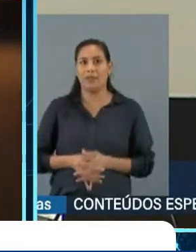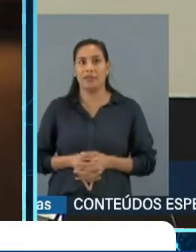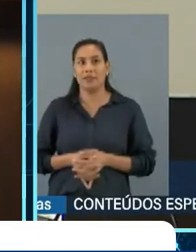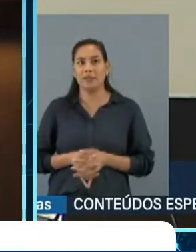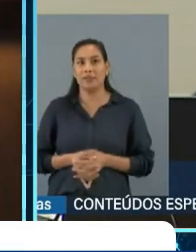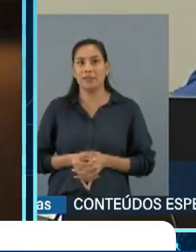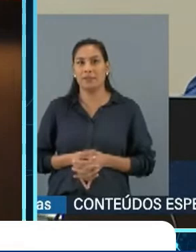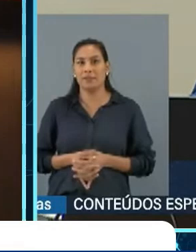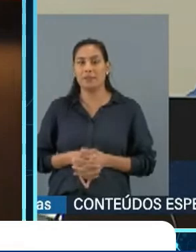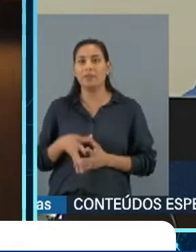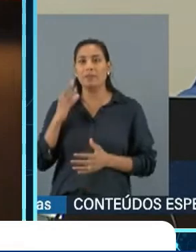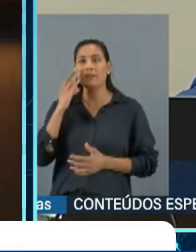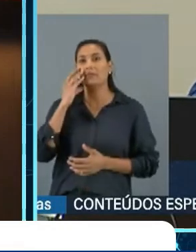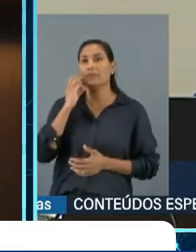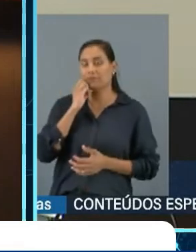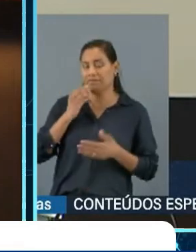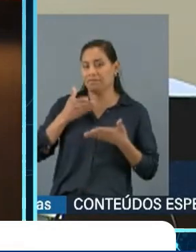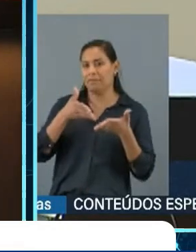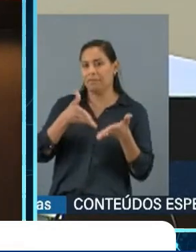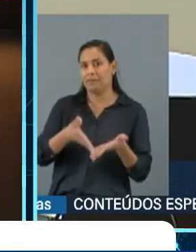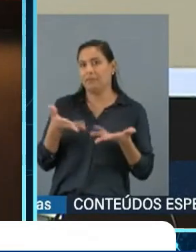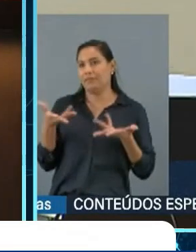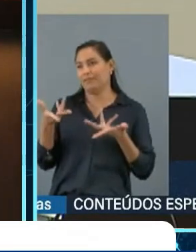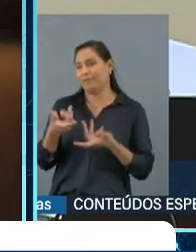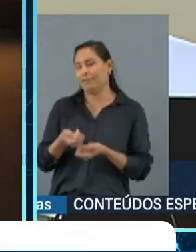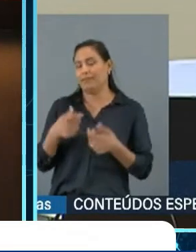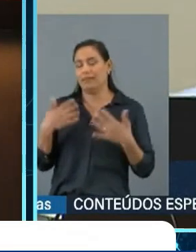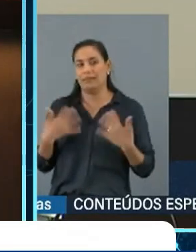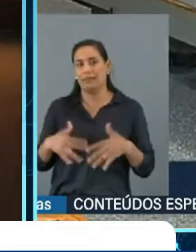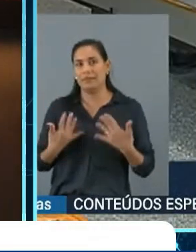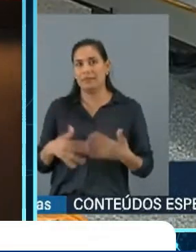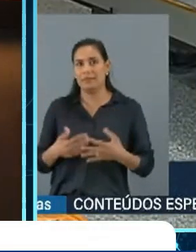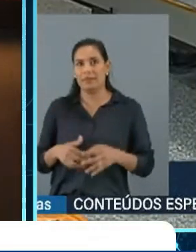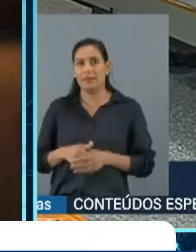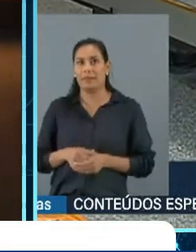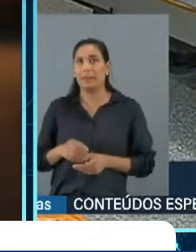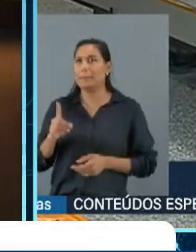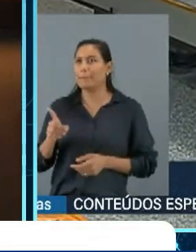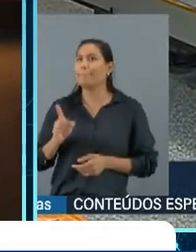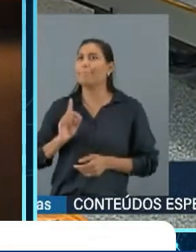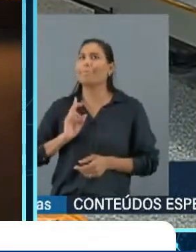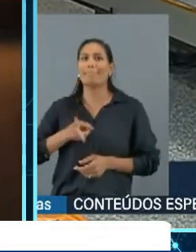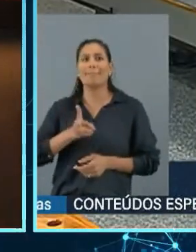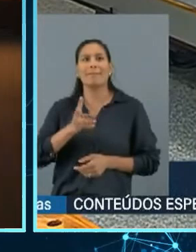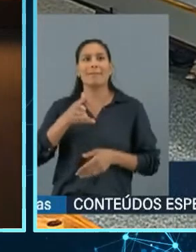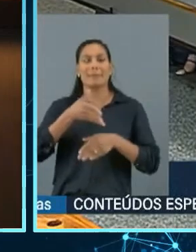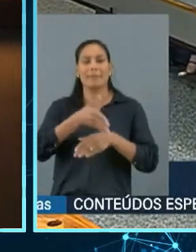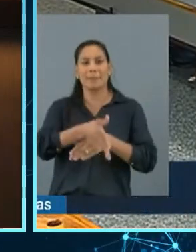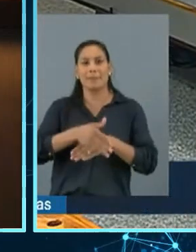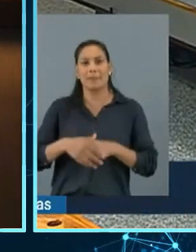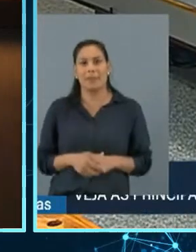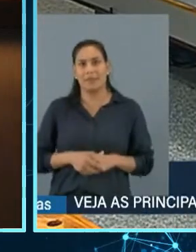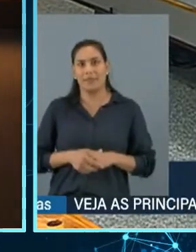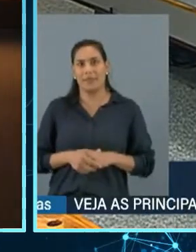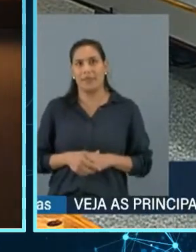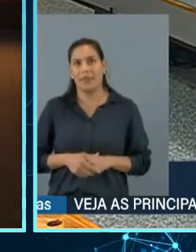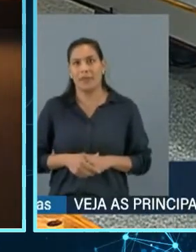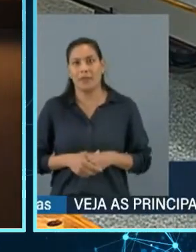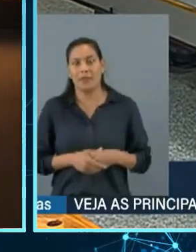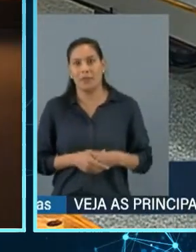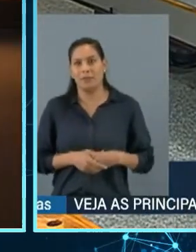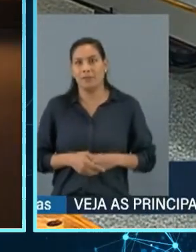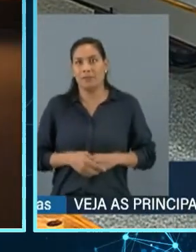tomando satisfação, né, ligando para parlamentares para dar esporro em parlamentares, ficou público, grandes matérias de